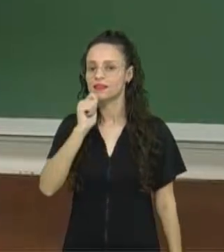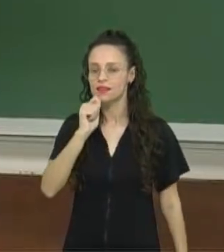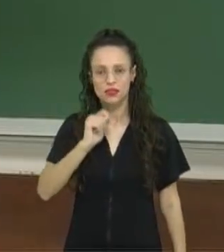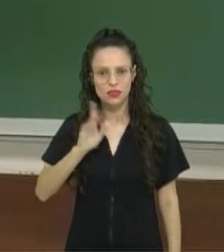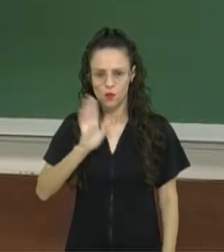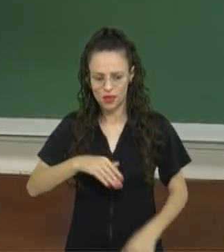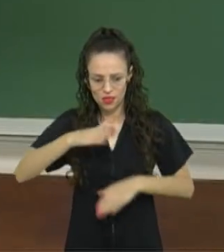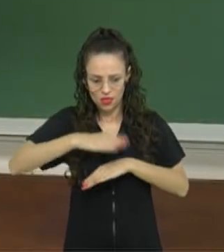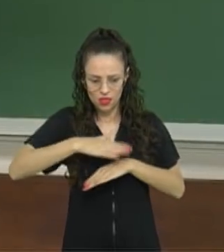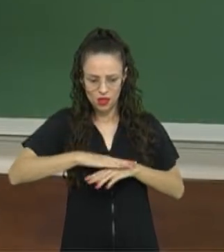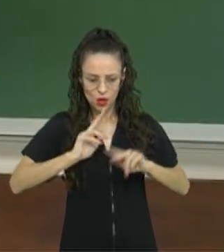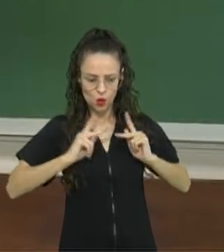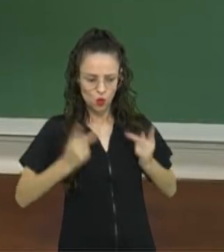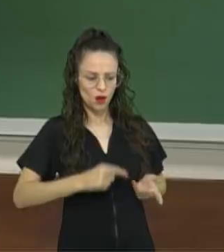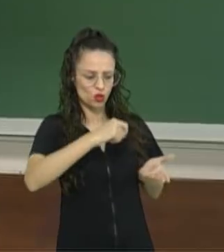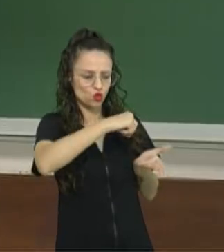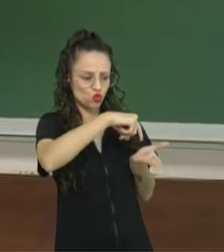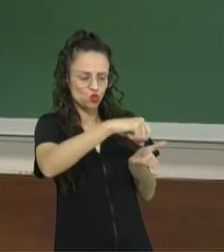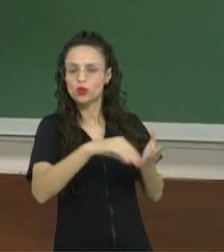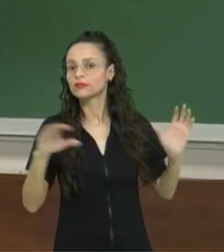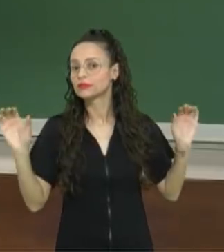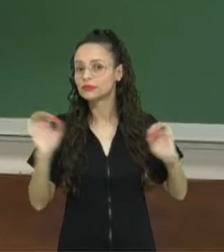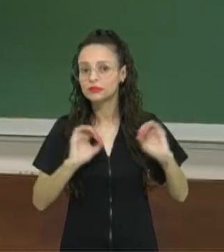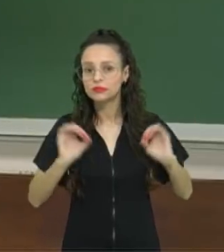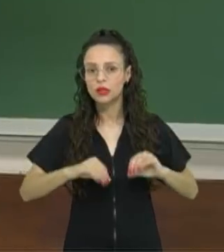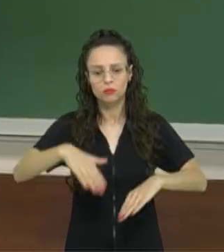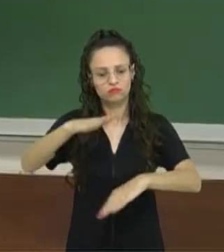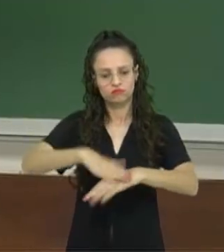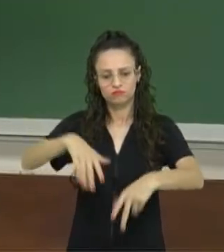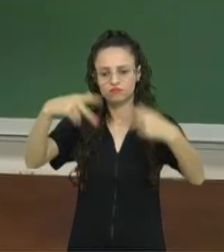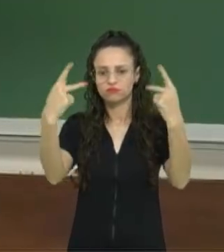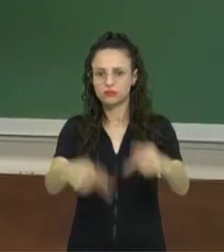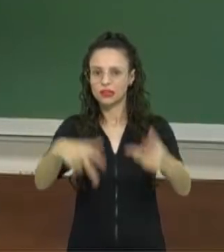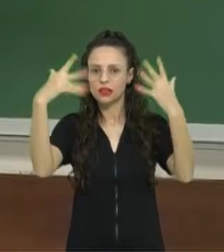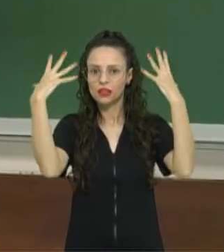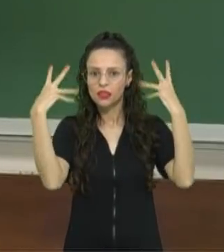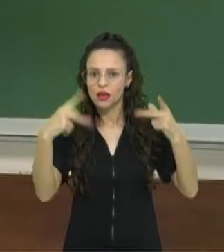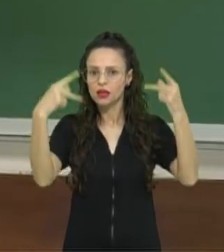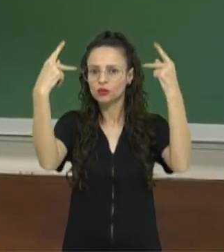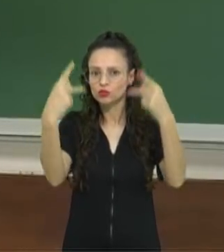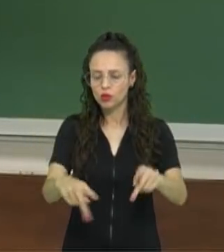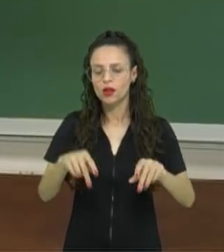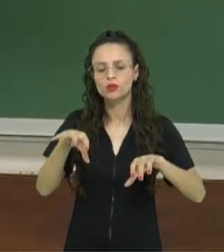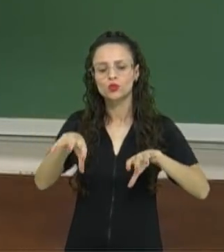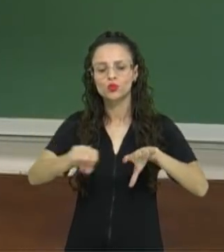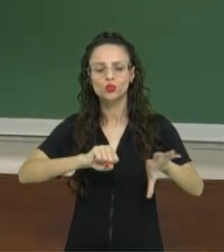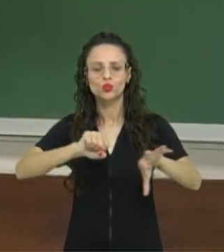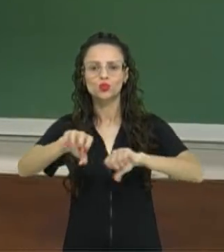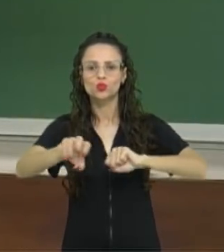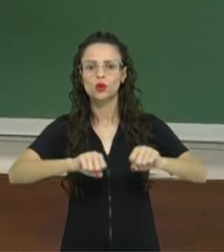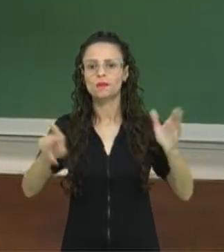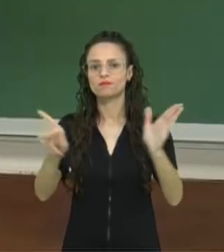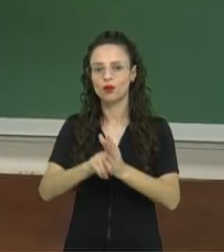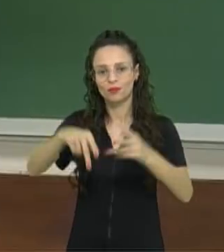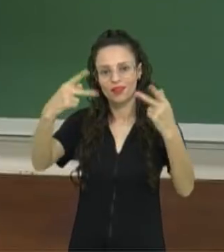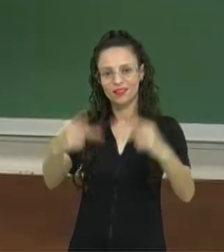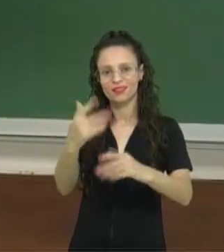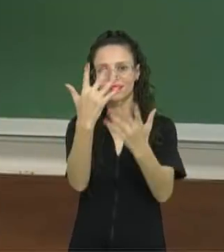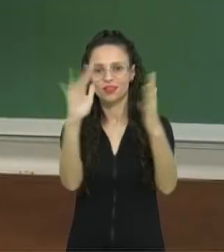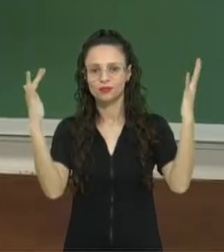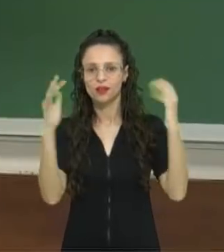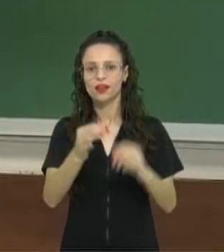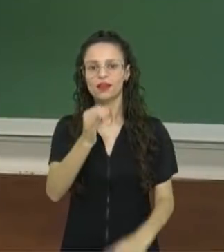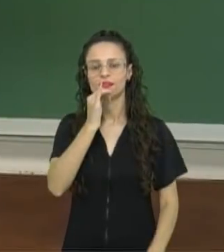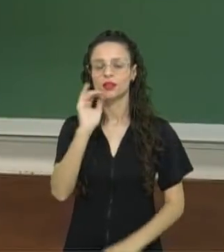pelo homem. Então, o homem não plantou aqueles recursos, ele está coletando da natureza, como, por